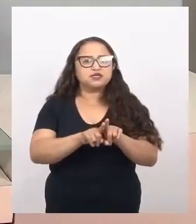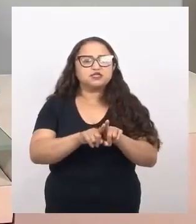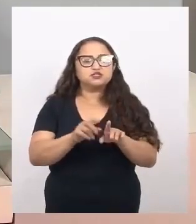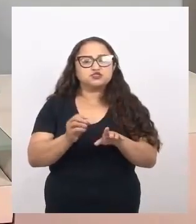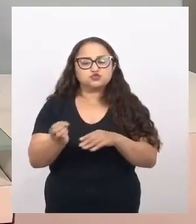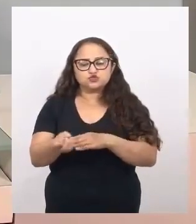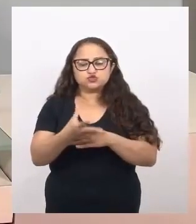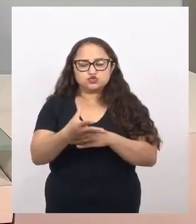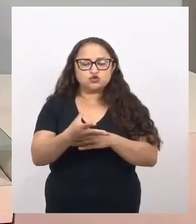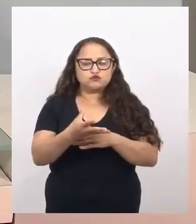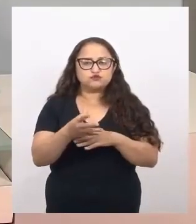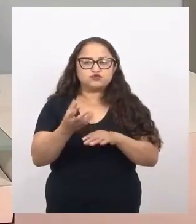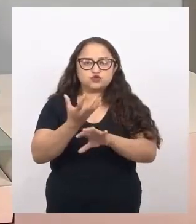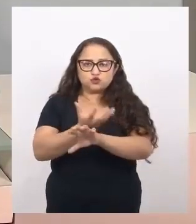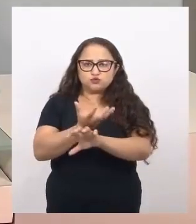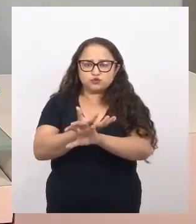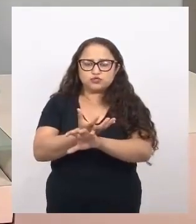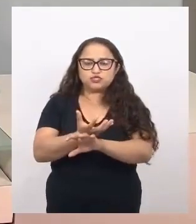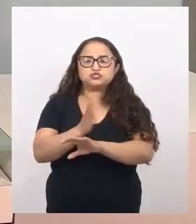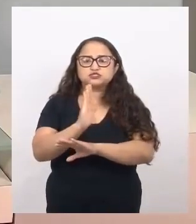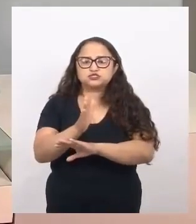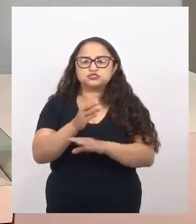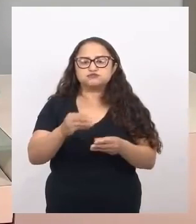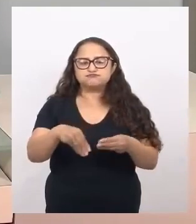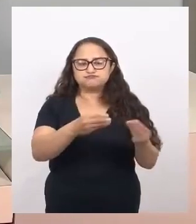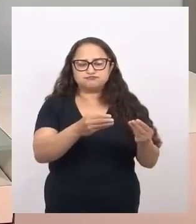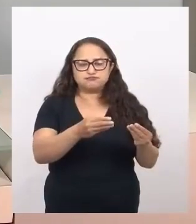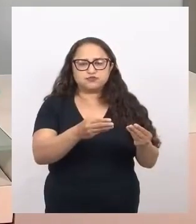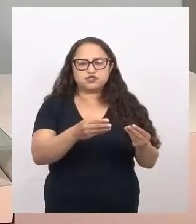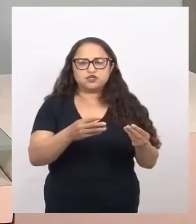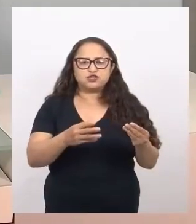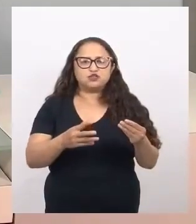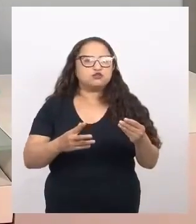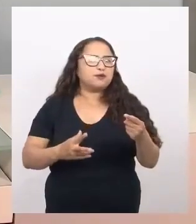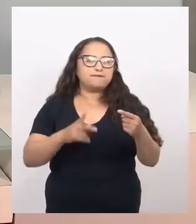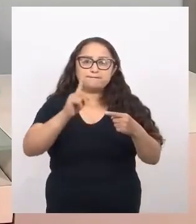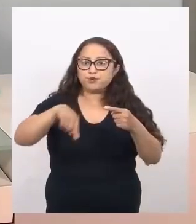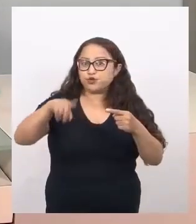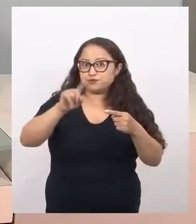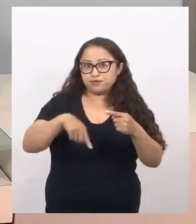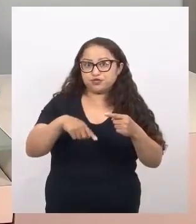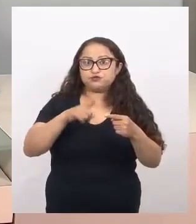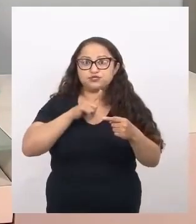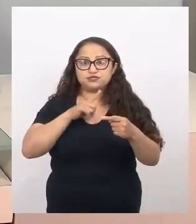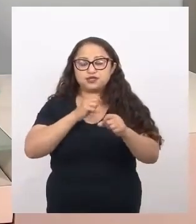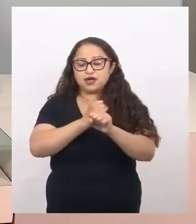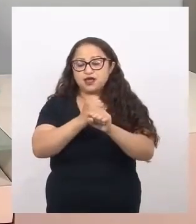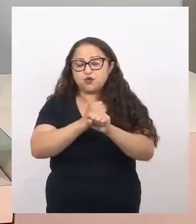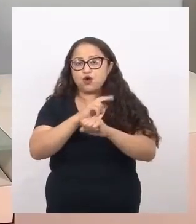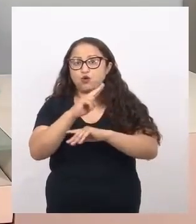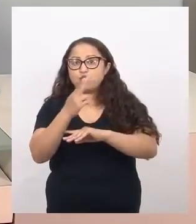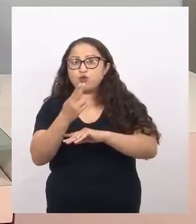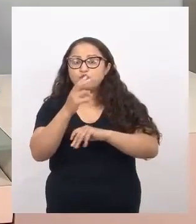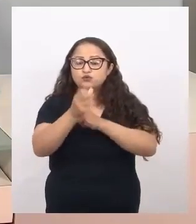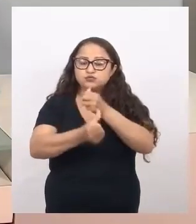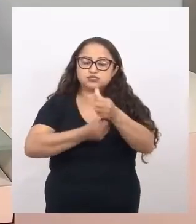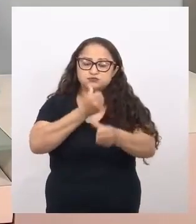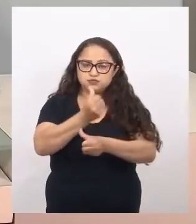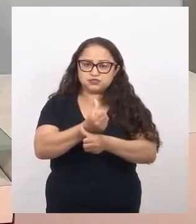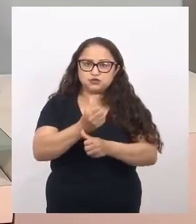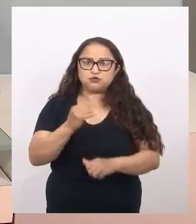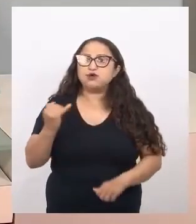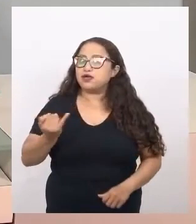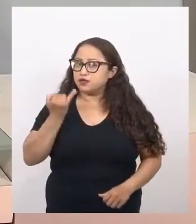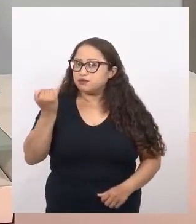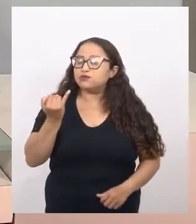curriculares atribuídos. Não está vedado ele pegar anual, não poder pegar semestral e vice-versa. É importante, inclusive, que ele pegue todas